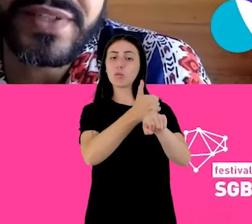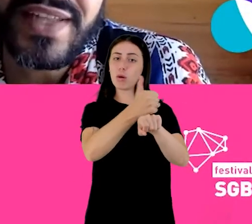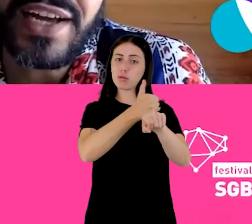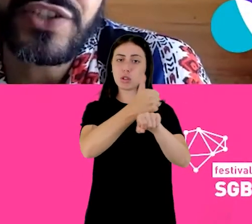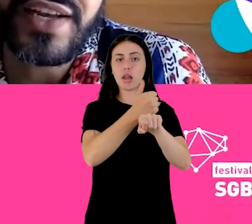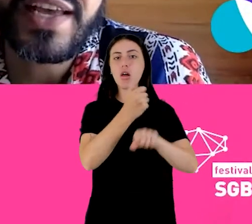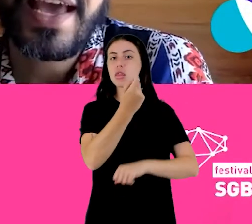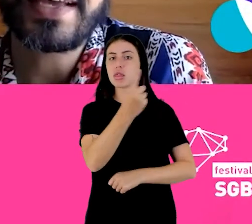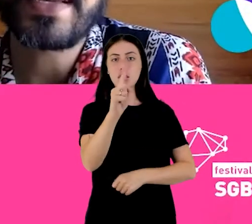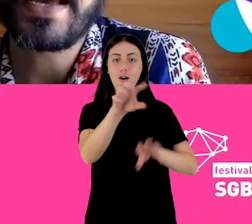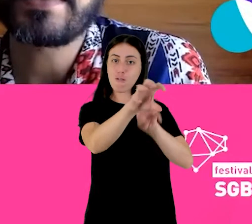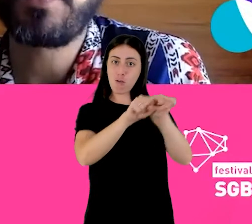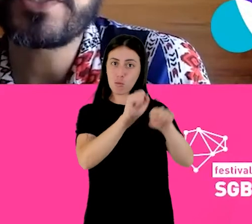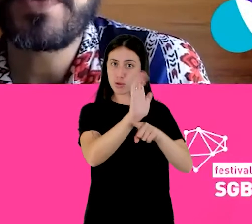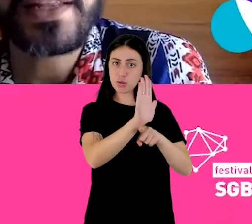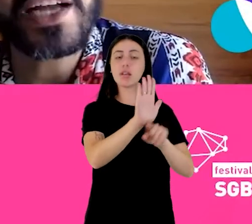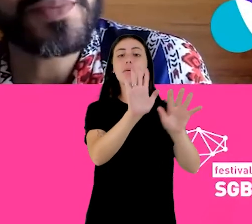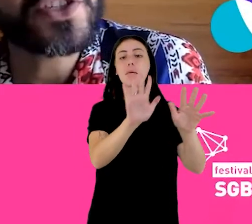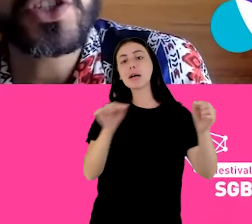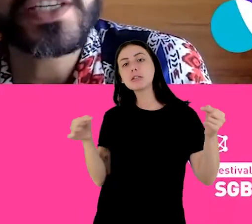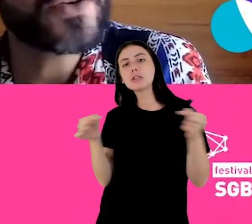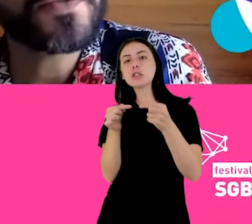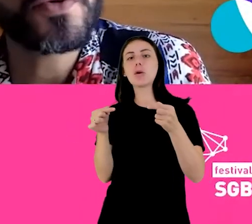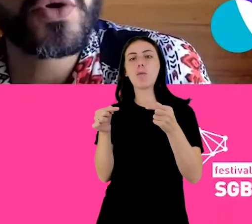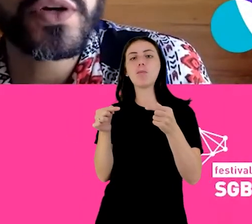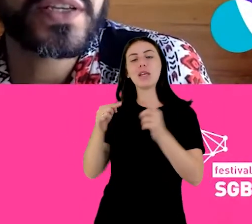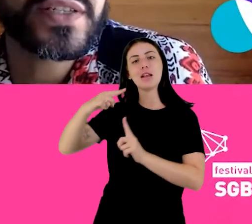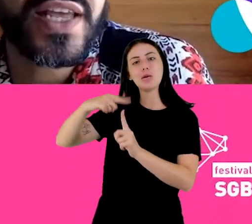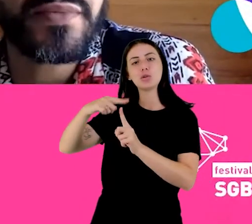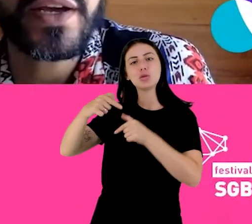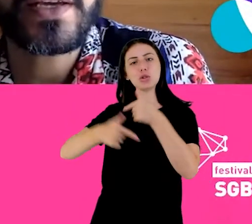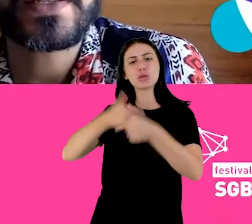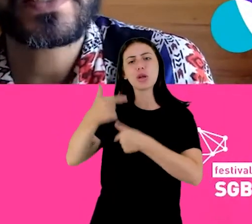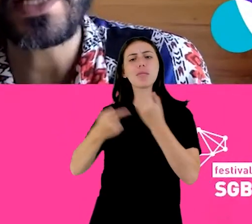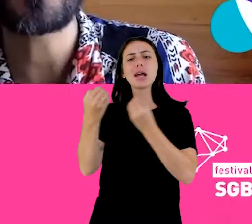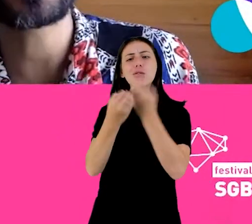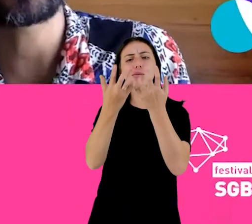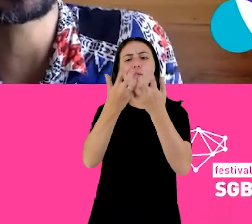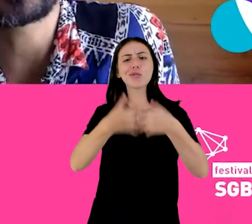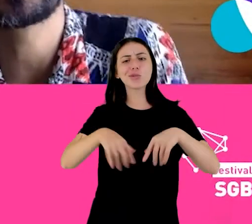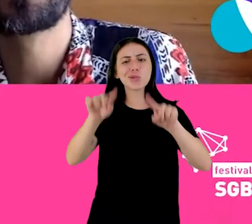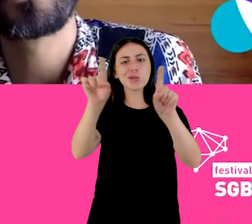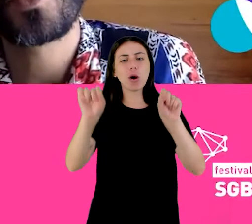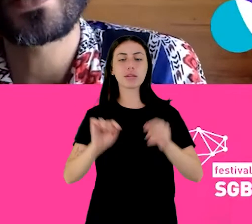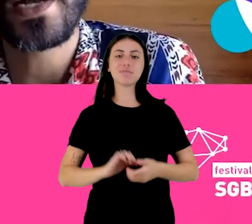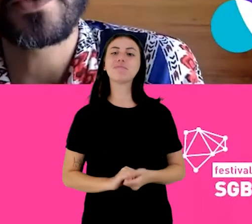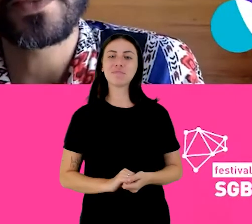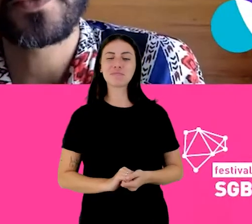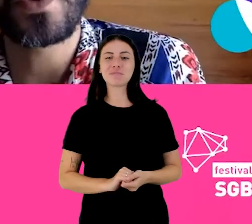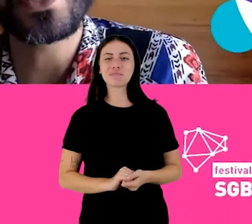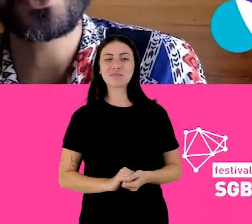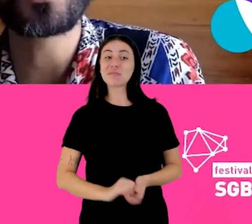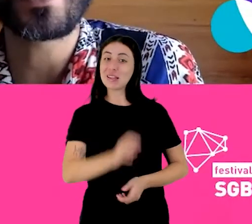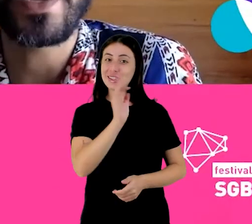em publicidade, né? Essa possibilidade para gente que não se formou em cinema e que se identifica com essa